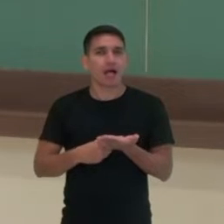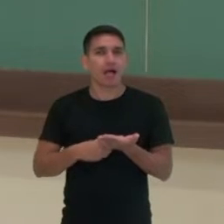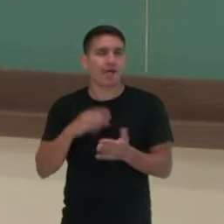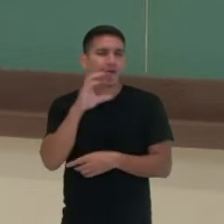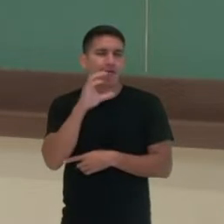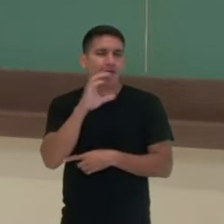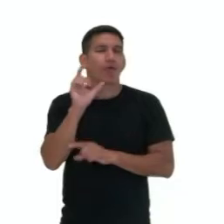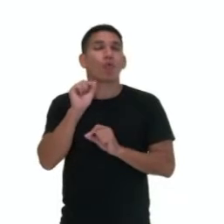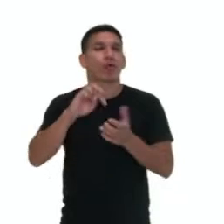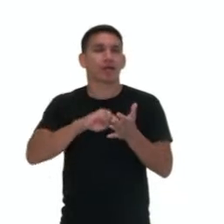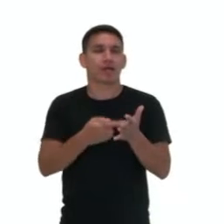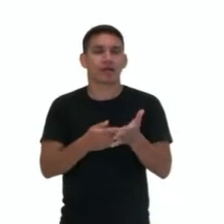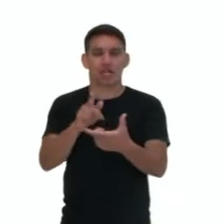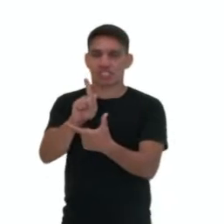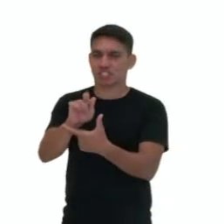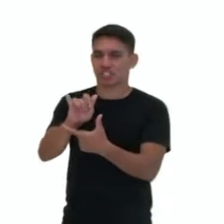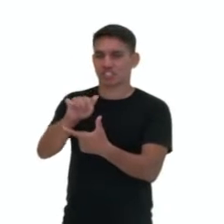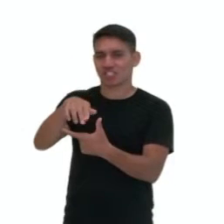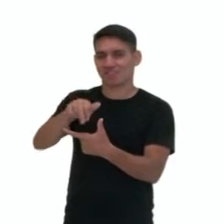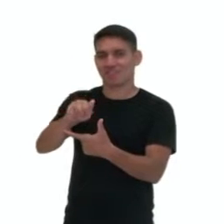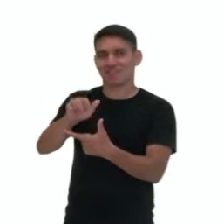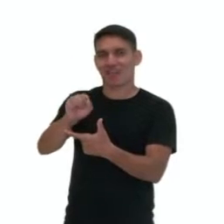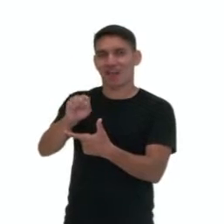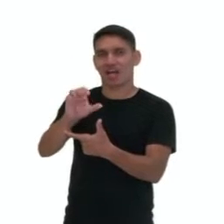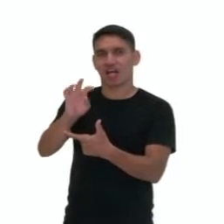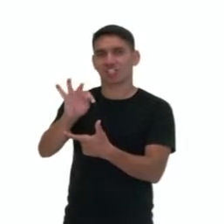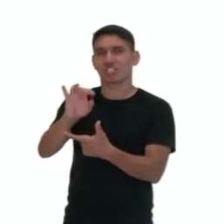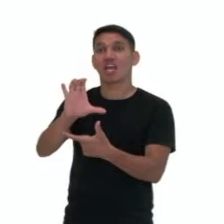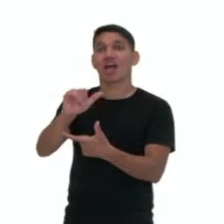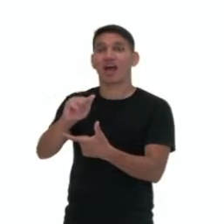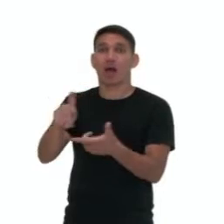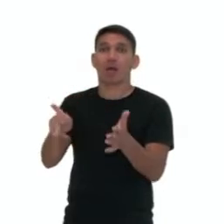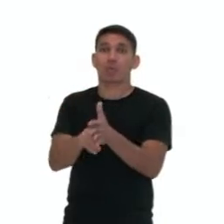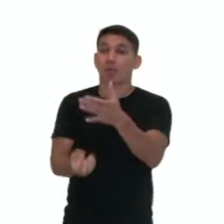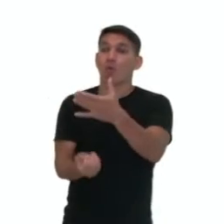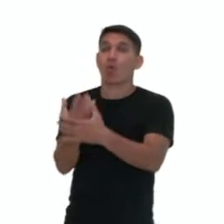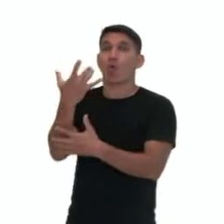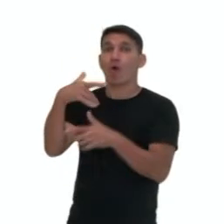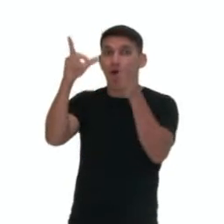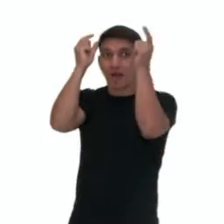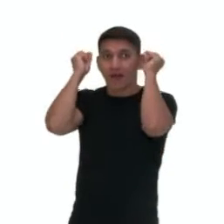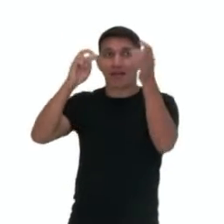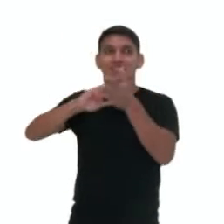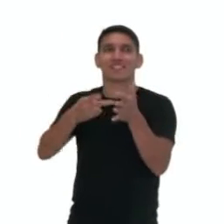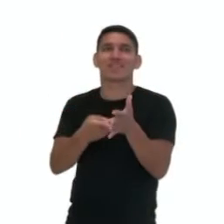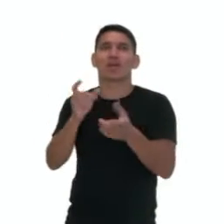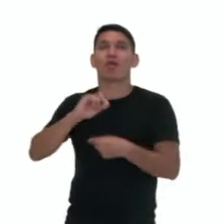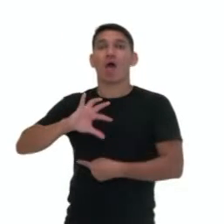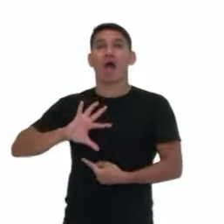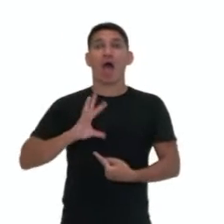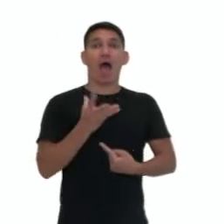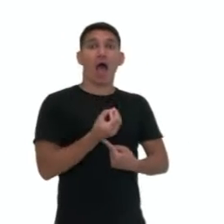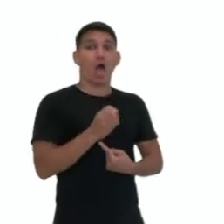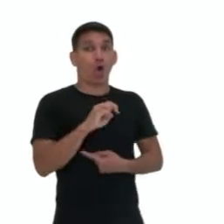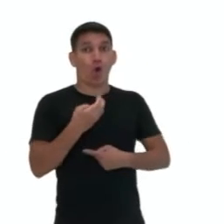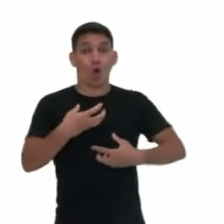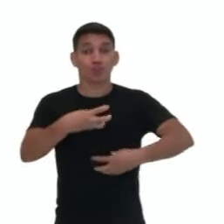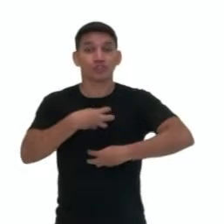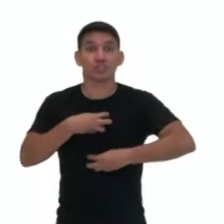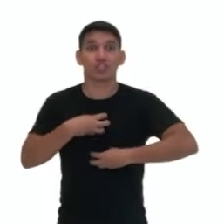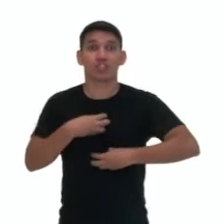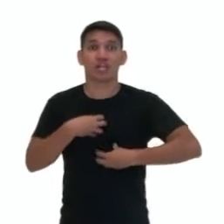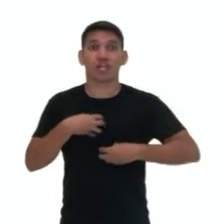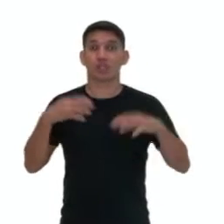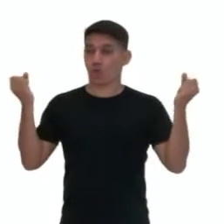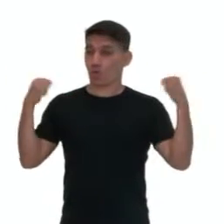que é a ginástica. Então a palavra ginástica vem do grego gymnastik, que significa a arte ou o ato de exercitar o corpo